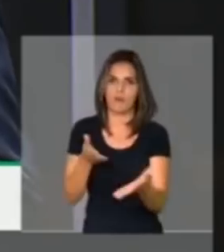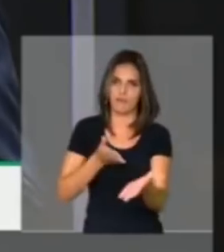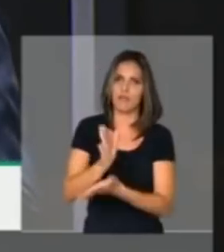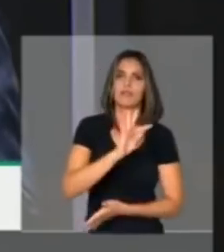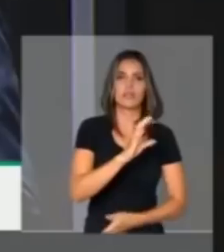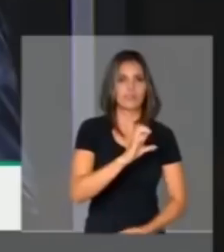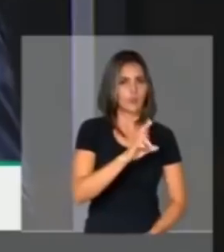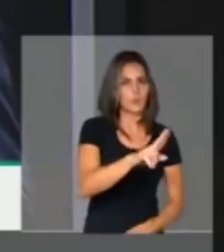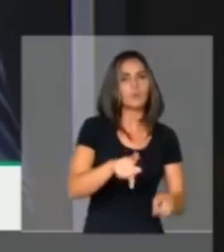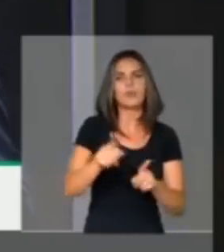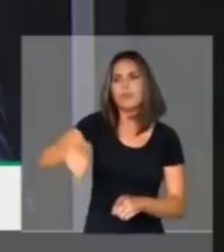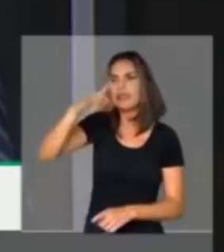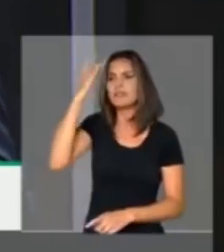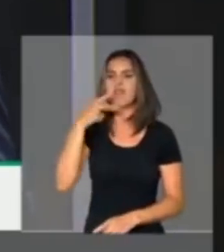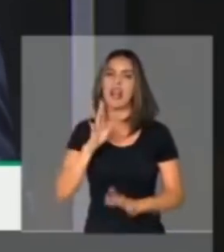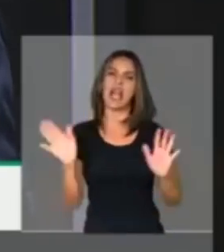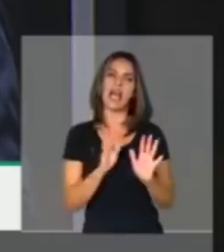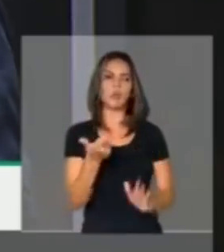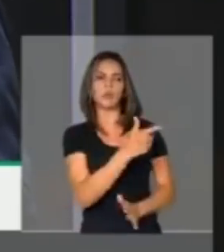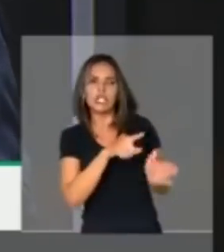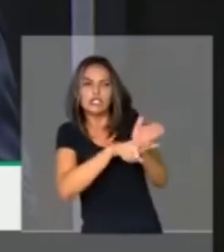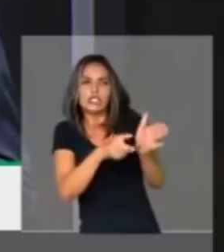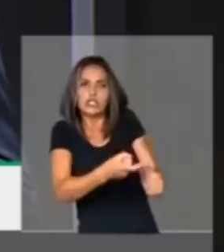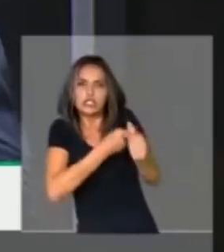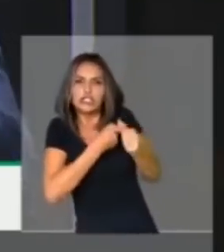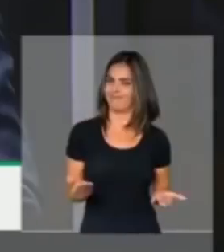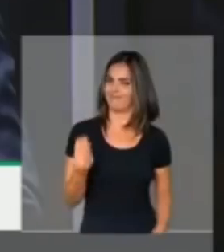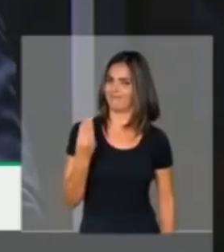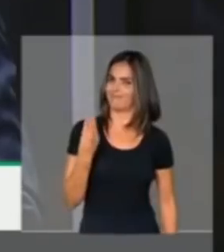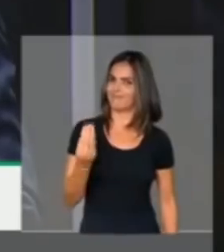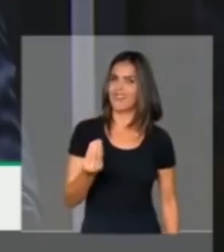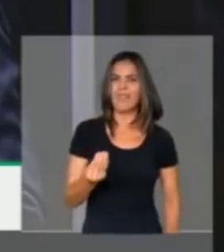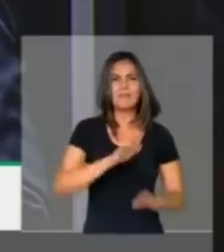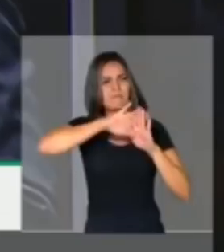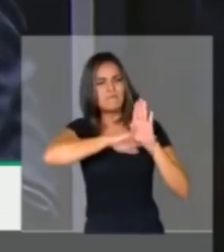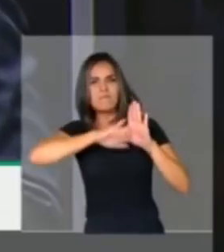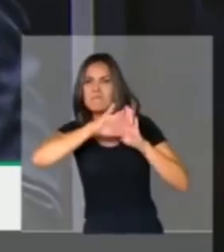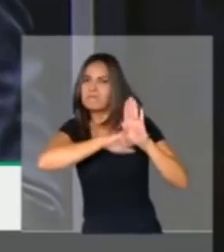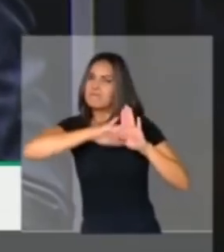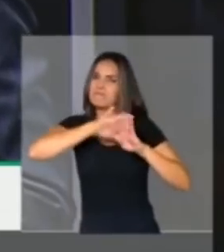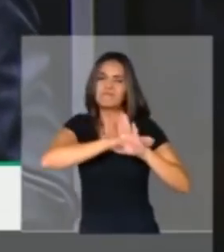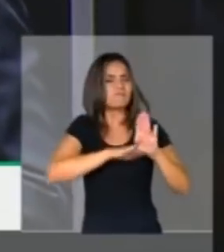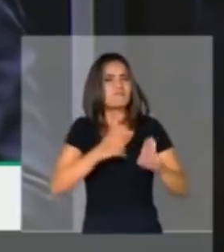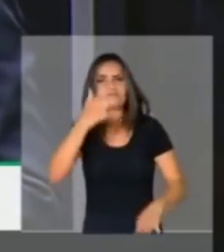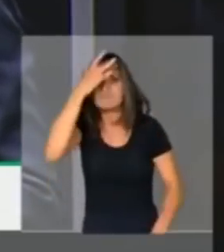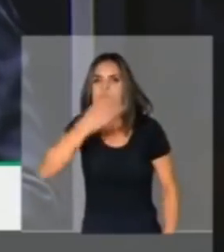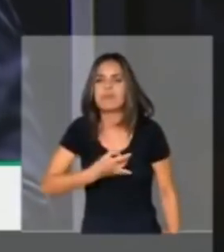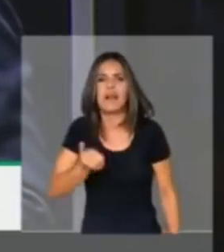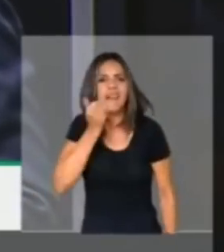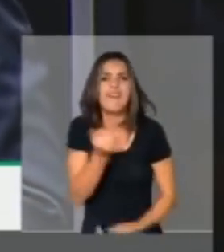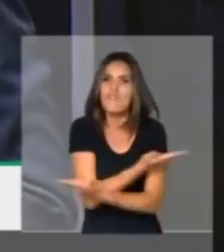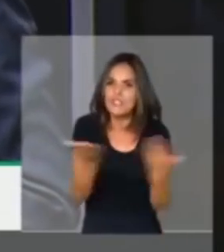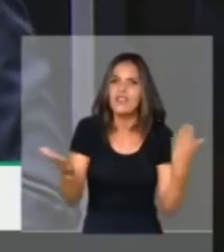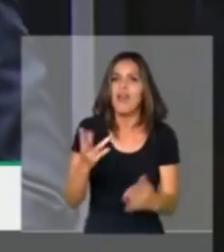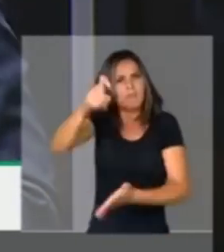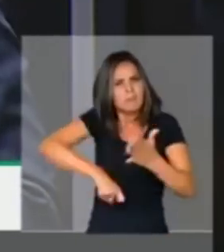Os teóricos da conspiração que falam que não existe déficit, né? O pessoal que fez economia em Hogwarts. É uma hipocrisia escancarada pra todos